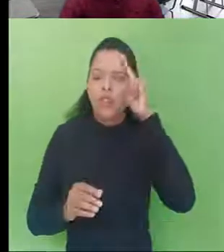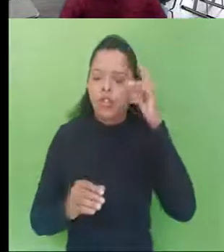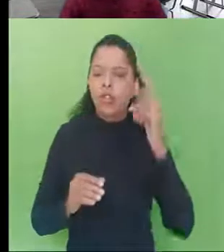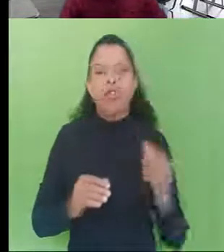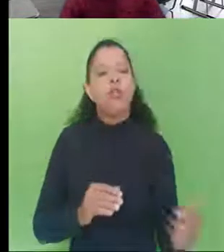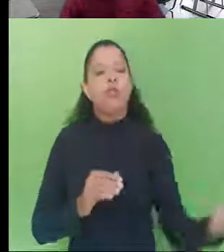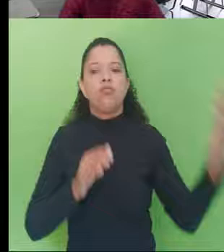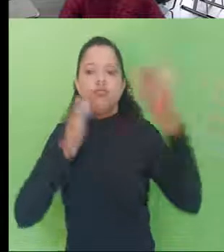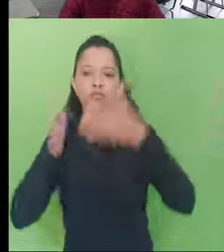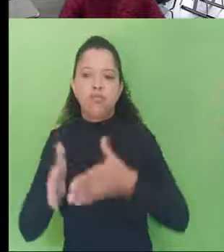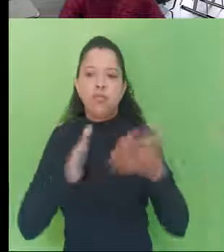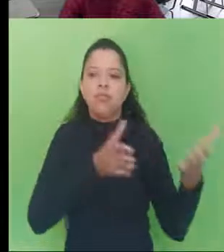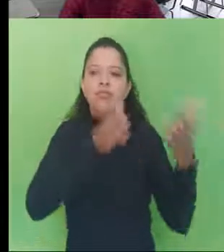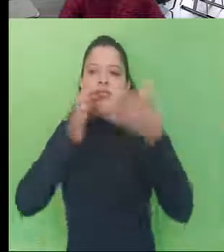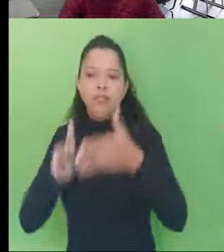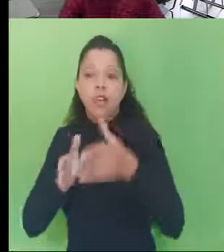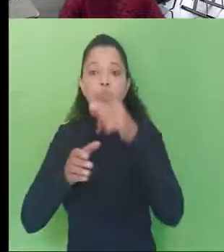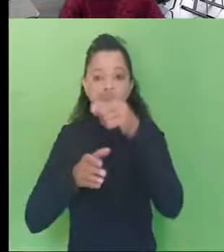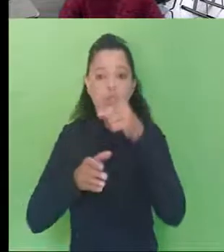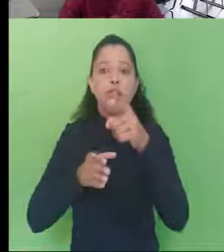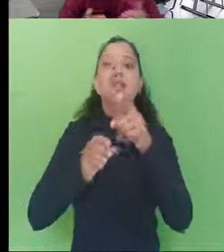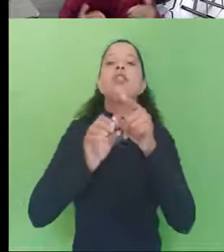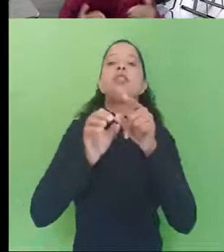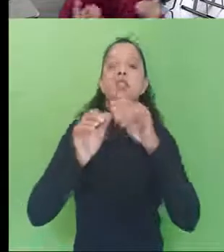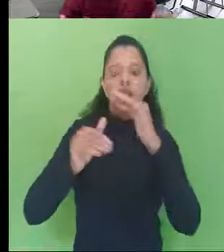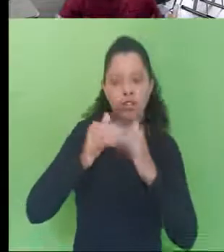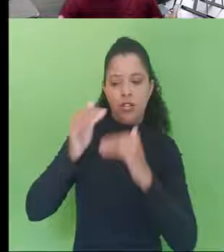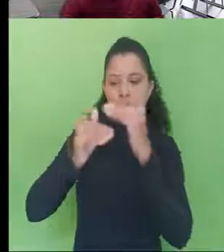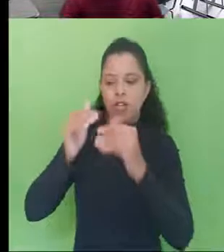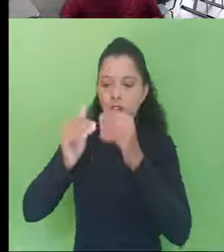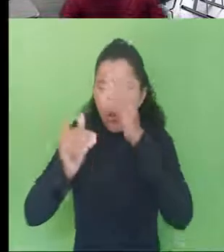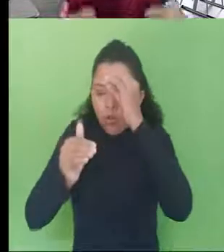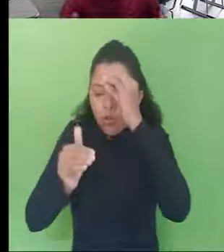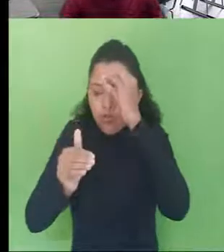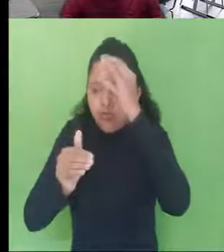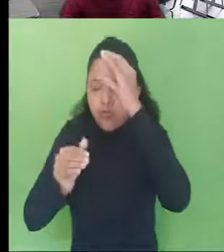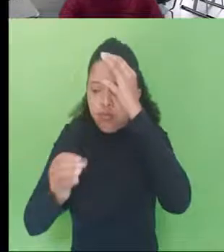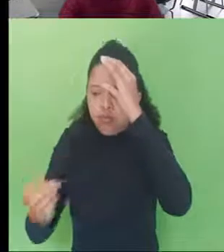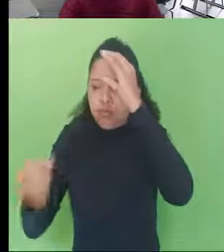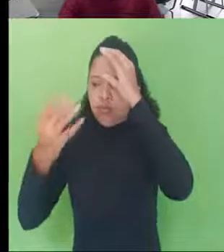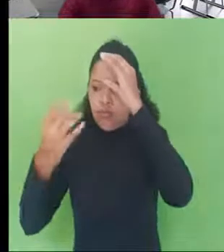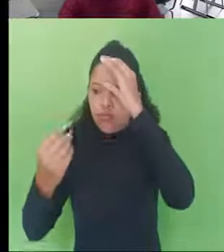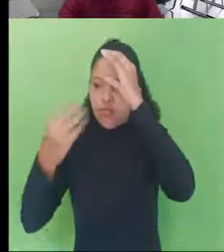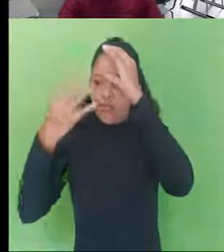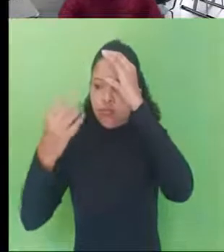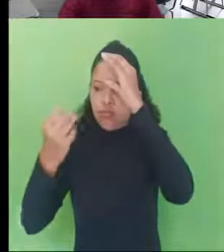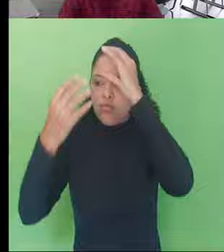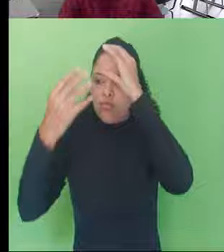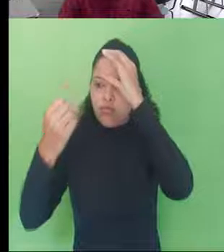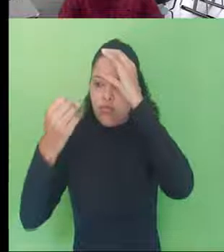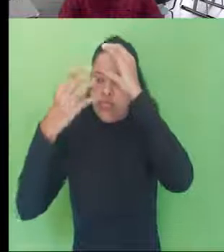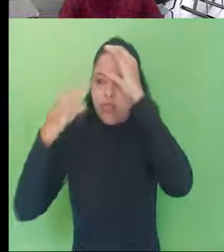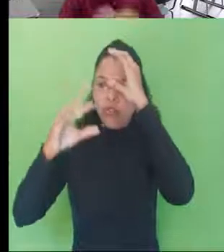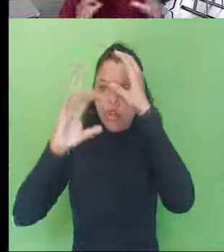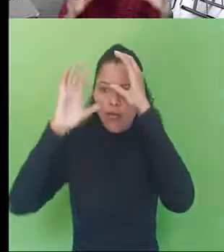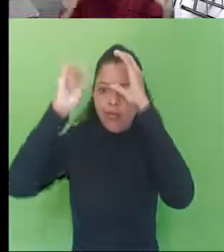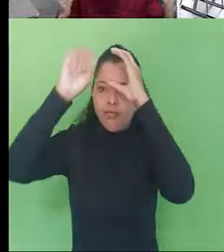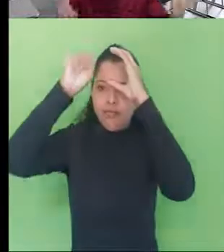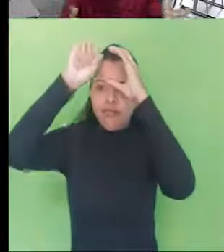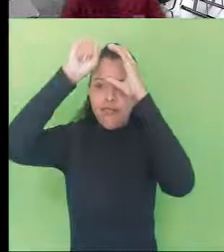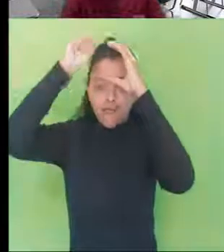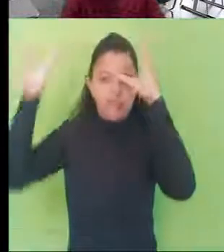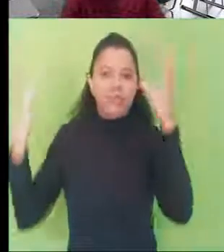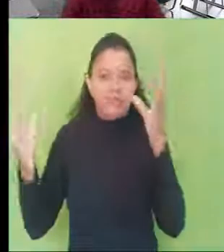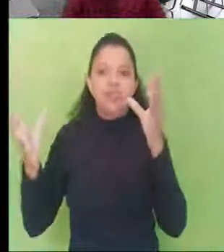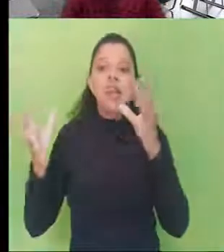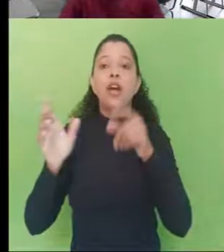está construindo a sua história, está construindo o seu conhecimento, está conhecendo a si mesmo. E a outra pergunta é: